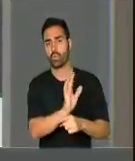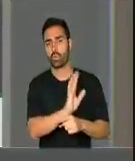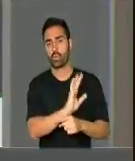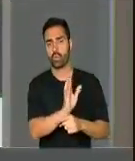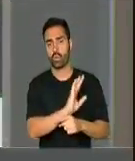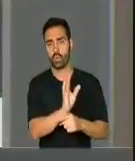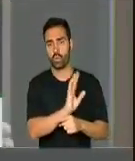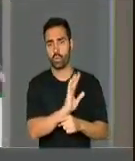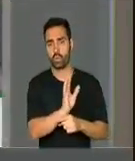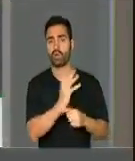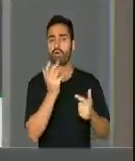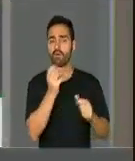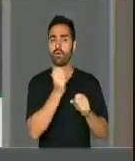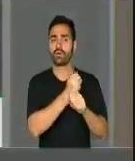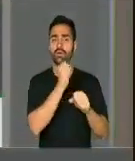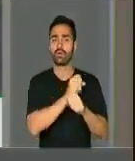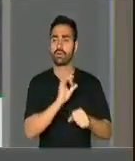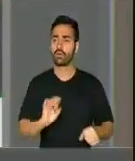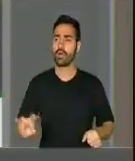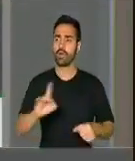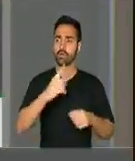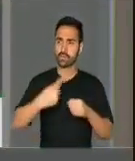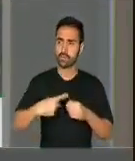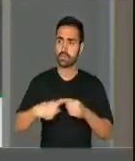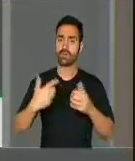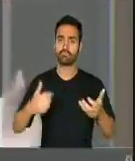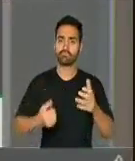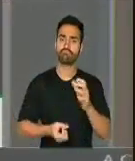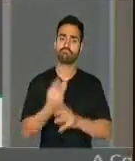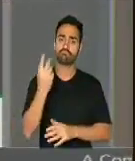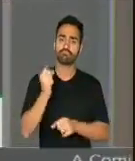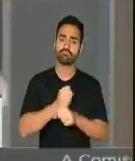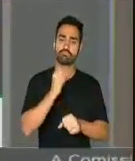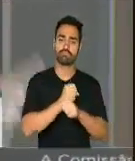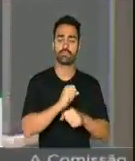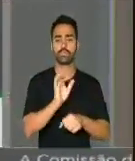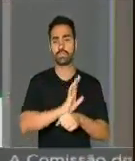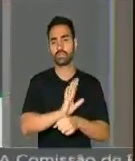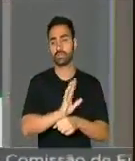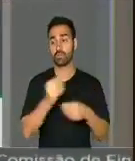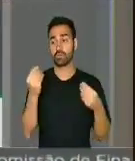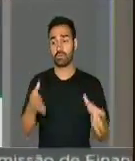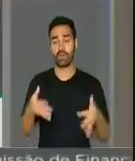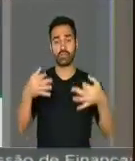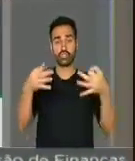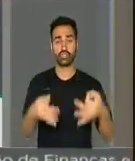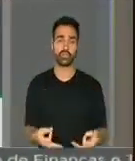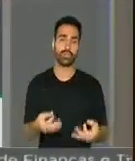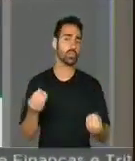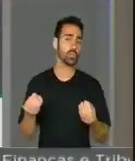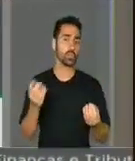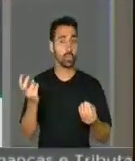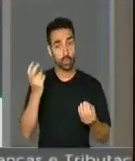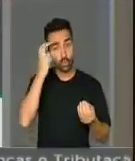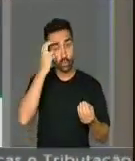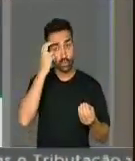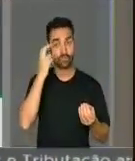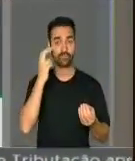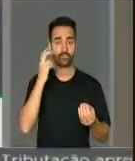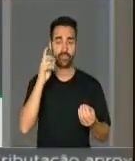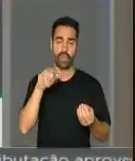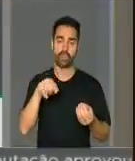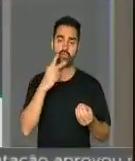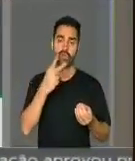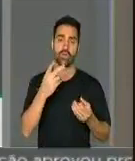que é colocar cinema em cada cidade do Brasil, que é oferecer às pessoas dignidade através da cultura. Essas são as minhas